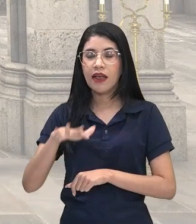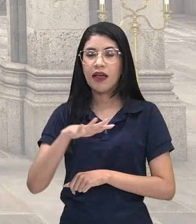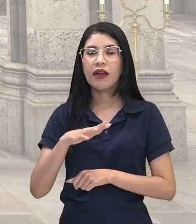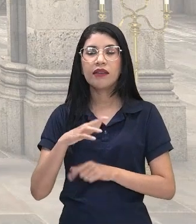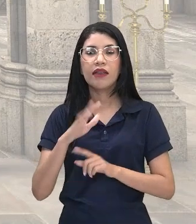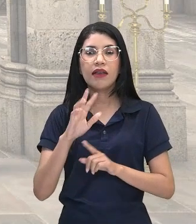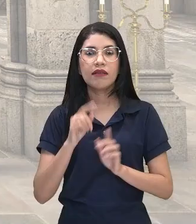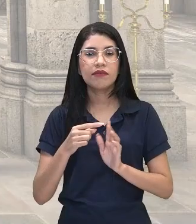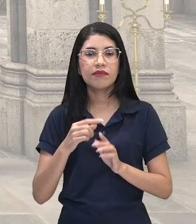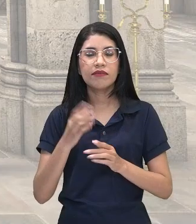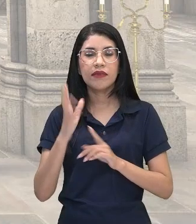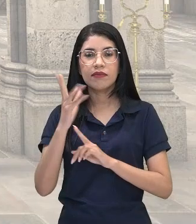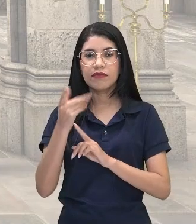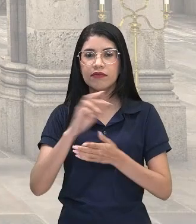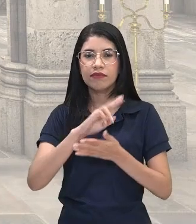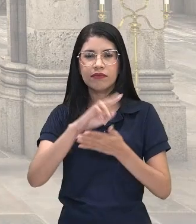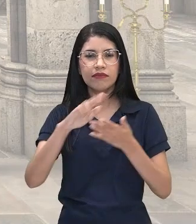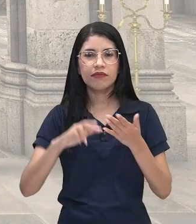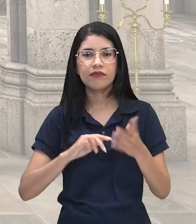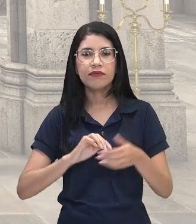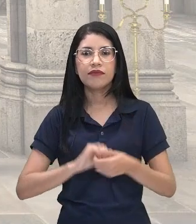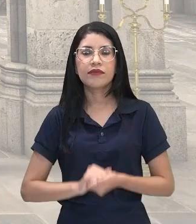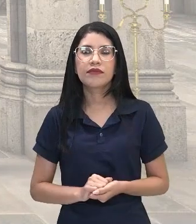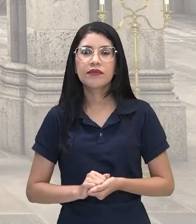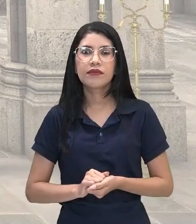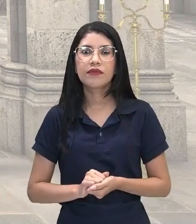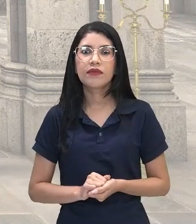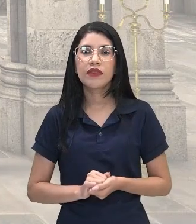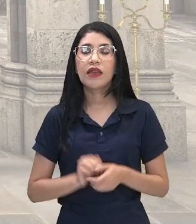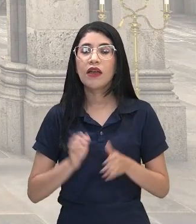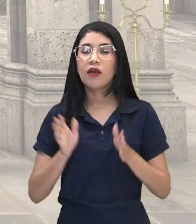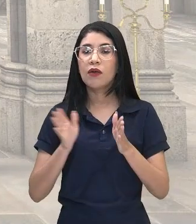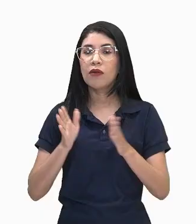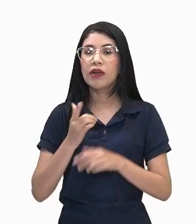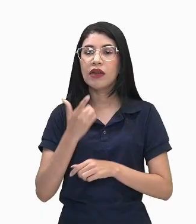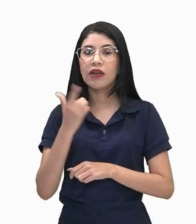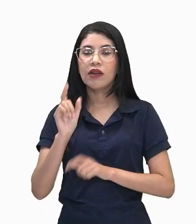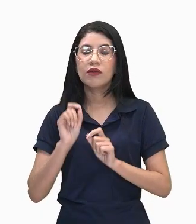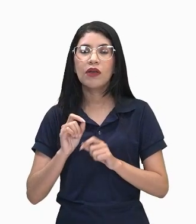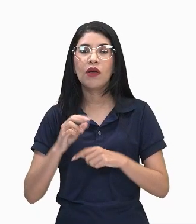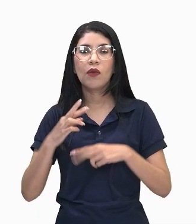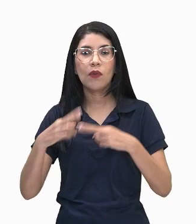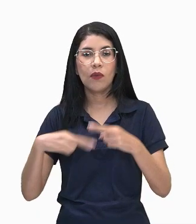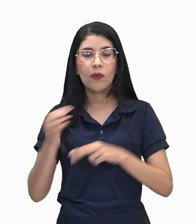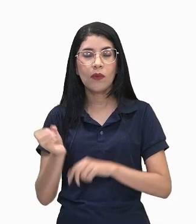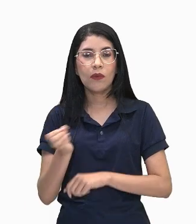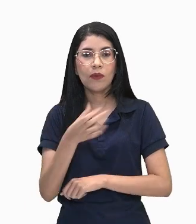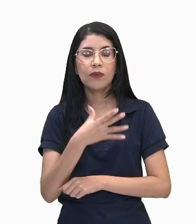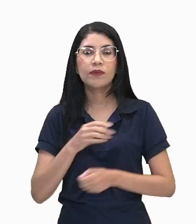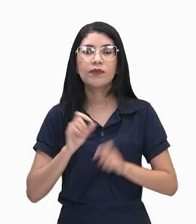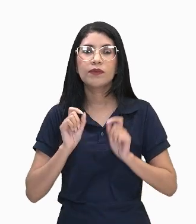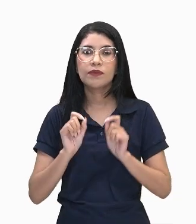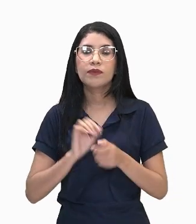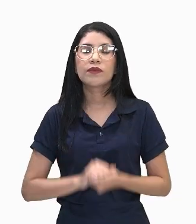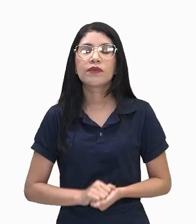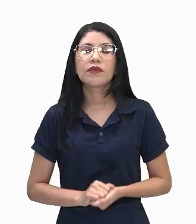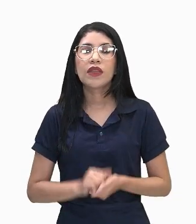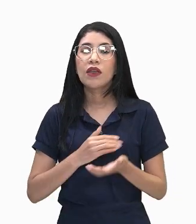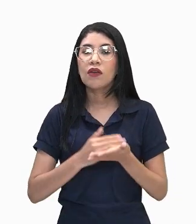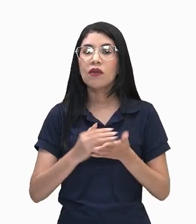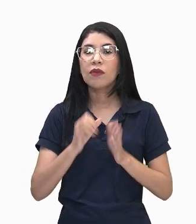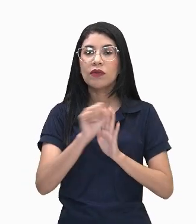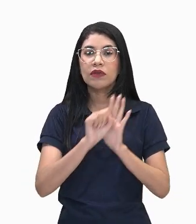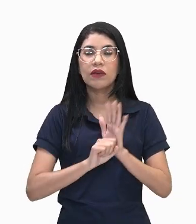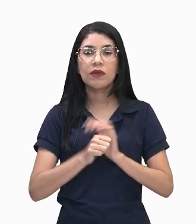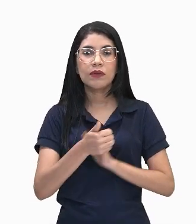artístico. E vamos mostrar para vocês um outro período, que é o Renascimento. O Renascimento, ele inicia no